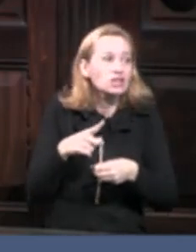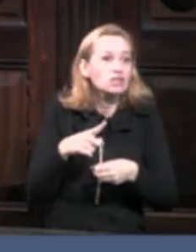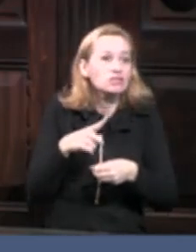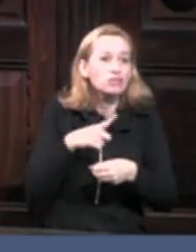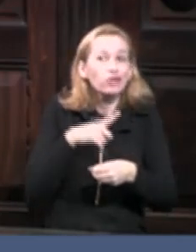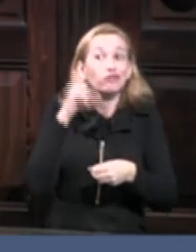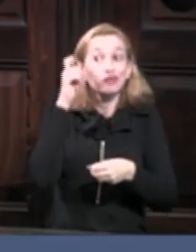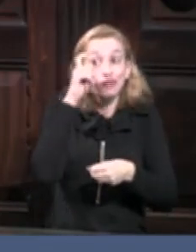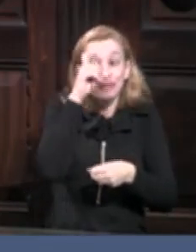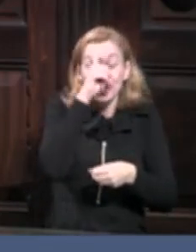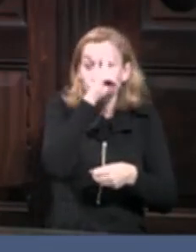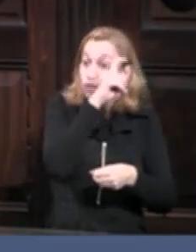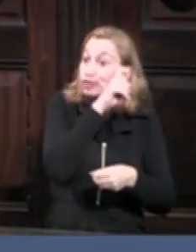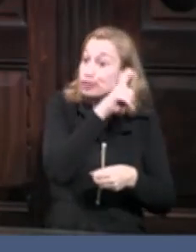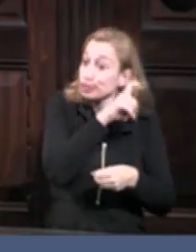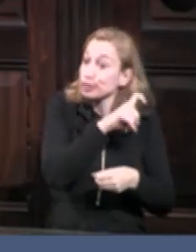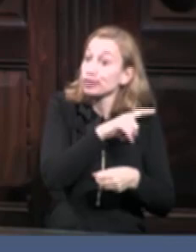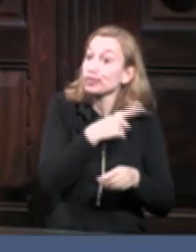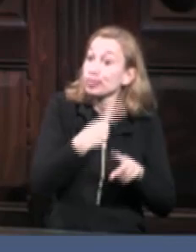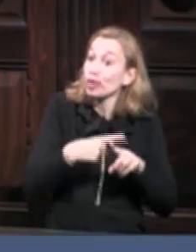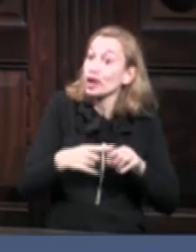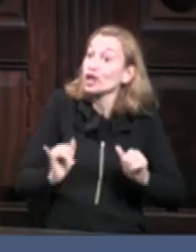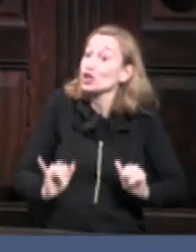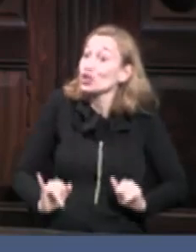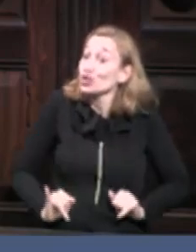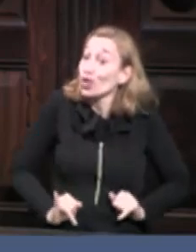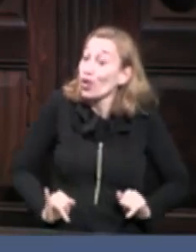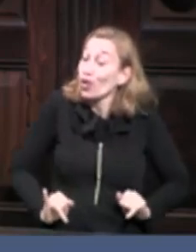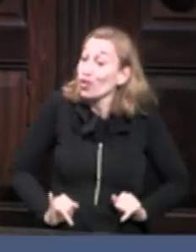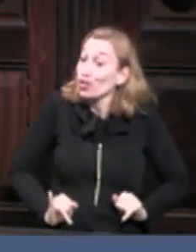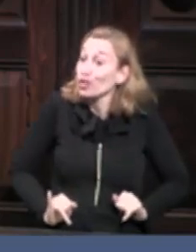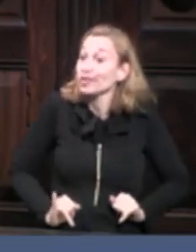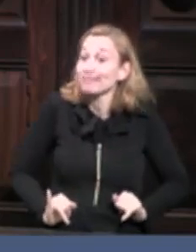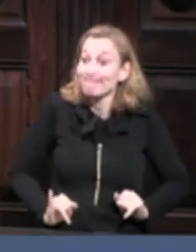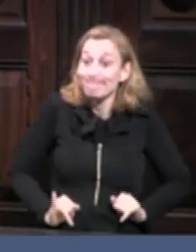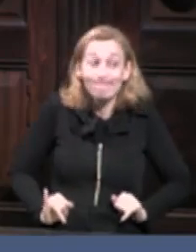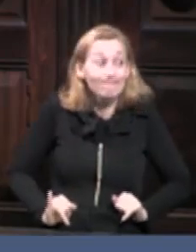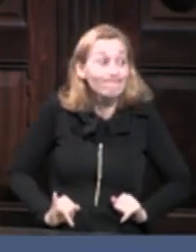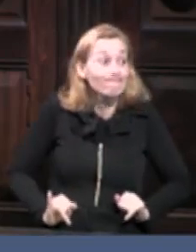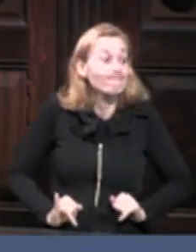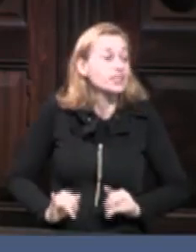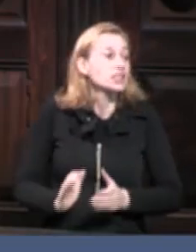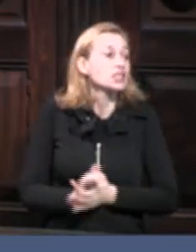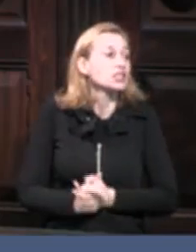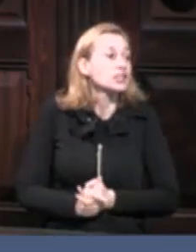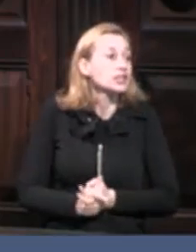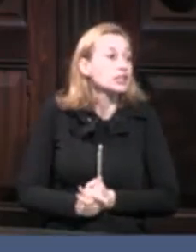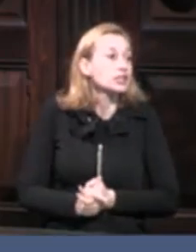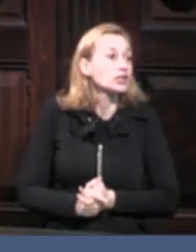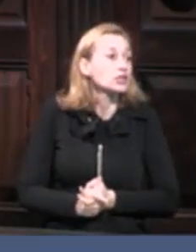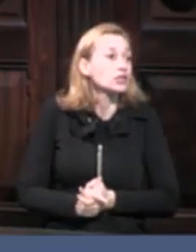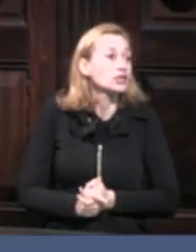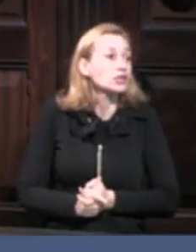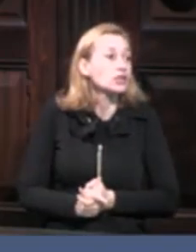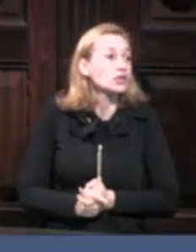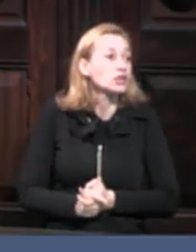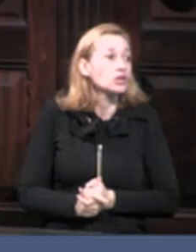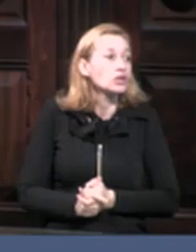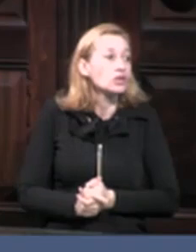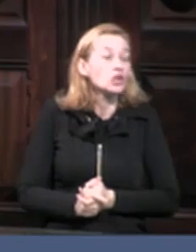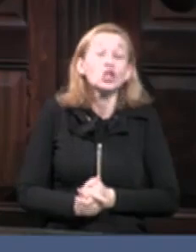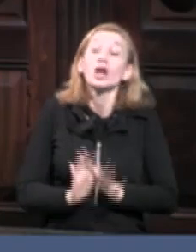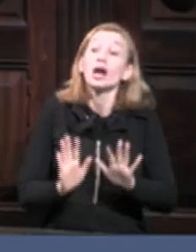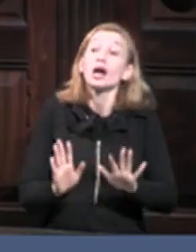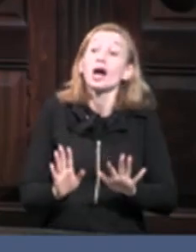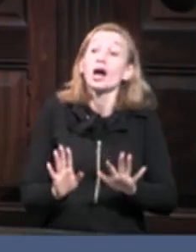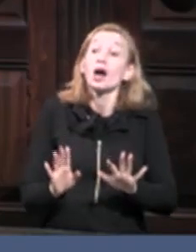dificuldades, porque sofre também com os atravessadores, aqueles que usam o suor do